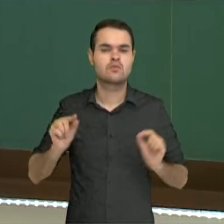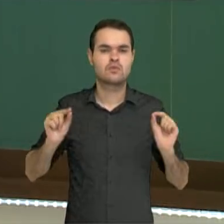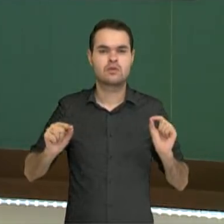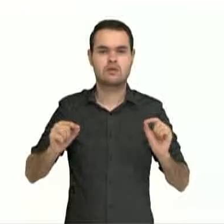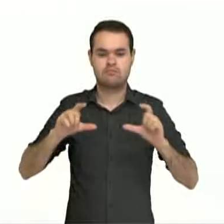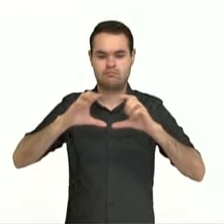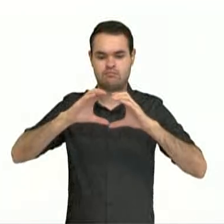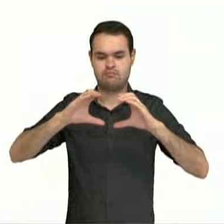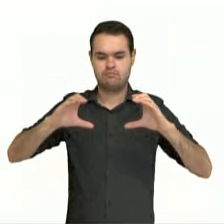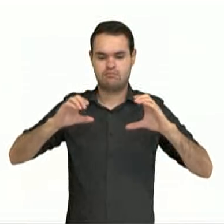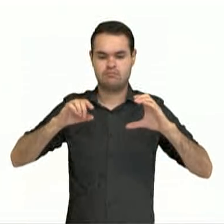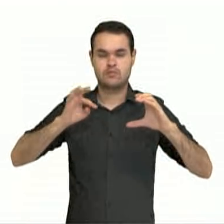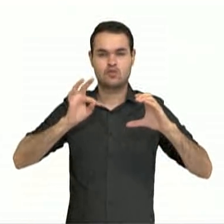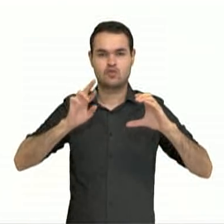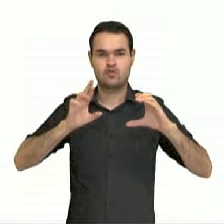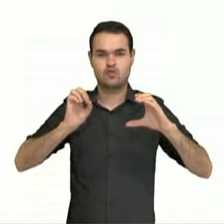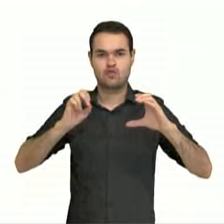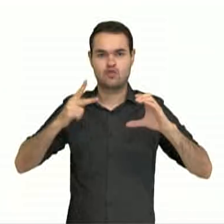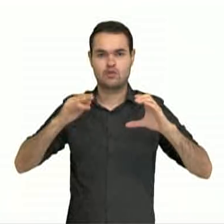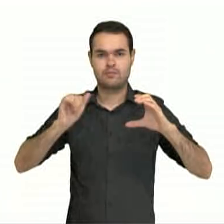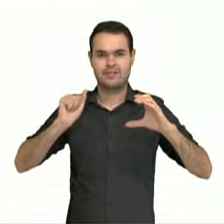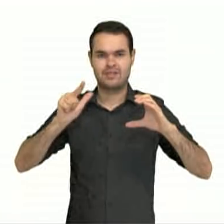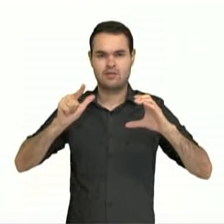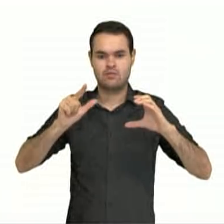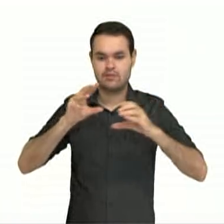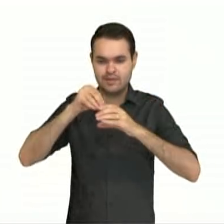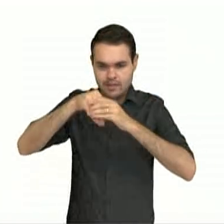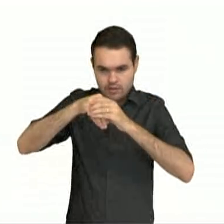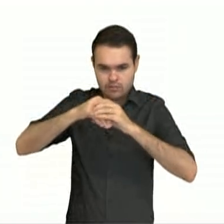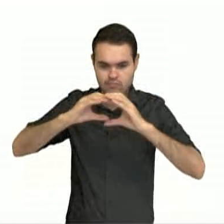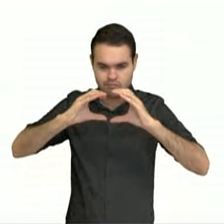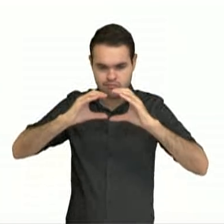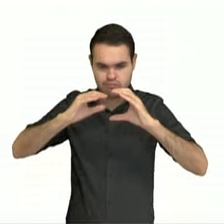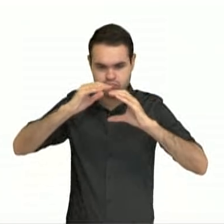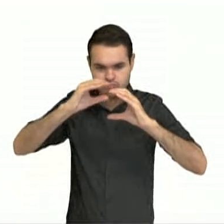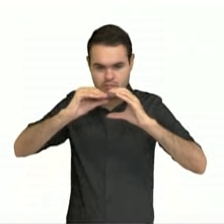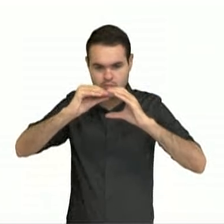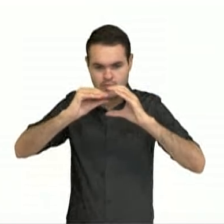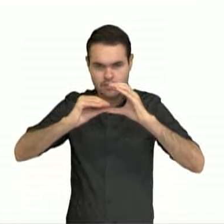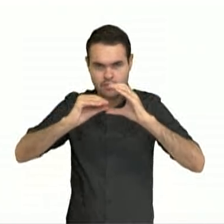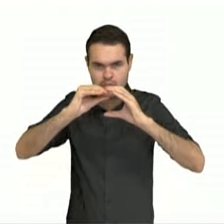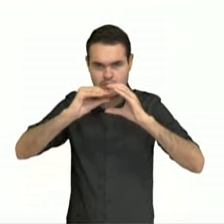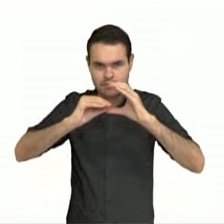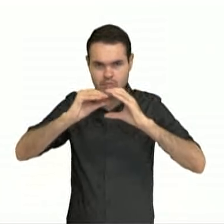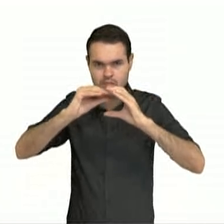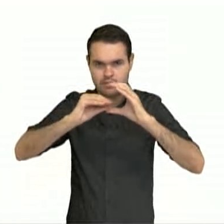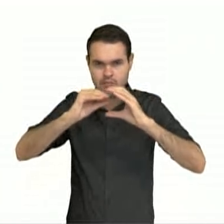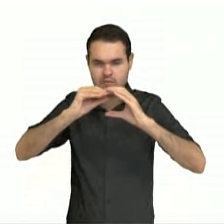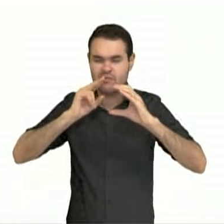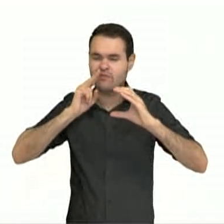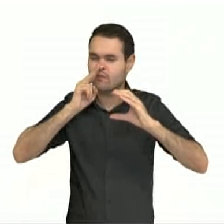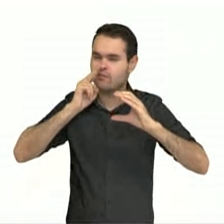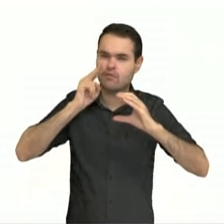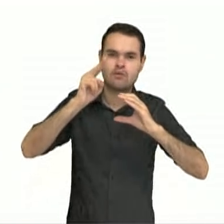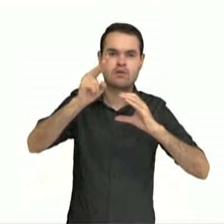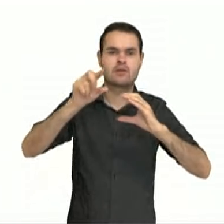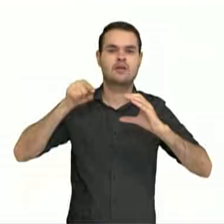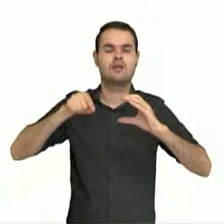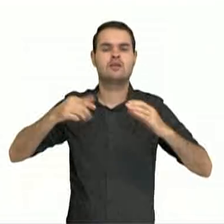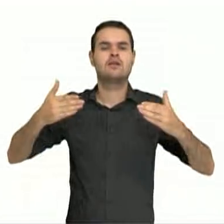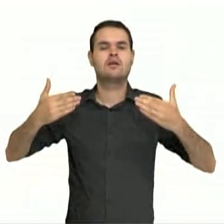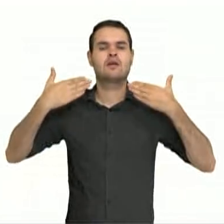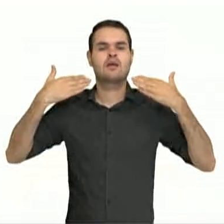a zona tropical ou intertropical, pode ser chamada das duas formas, é a zona térmica mais